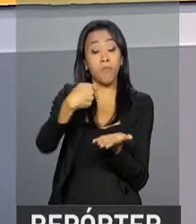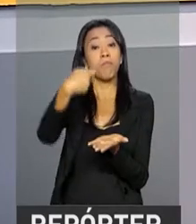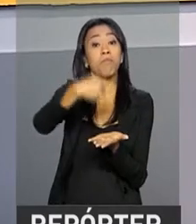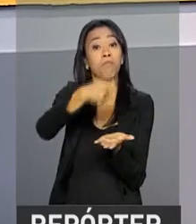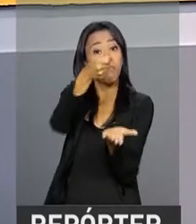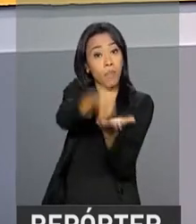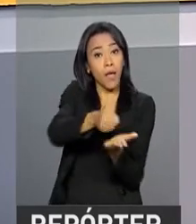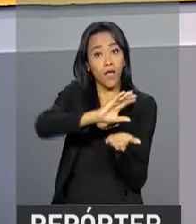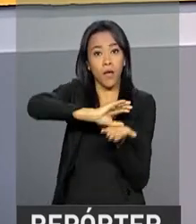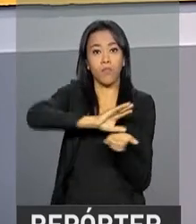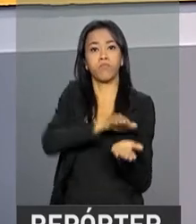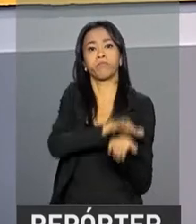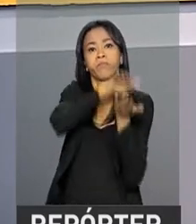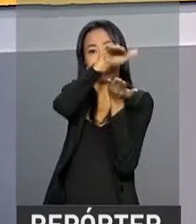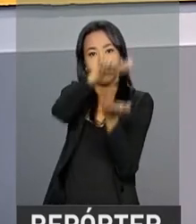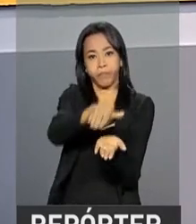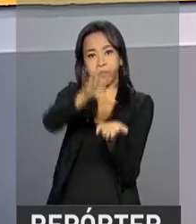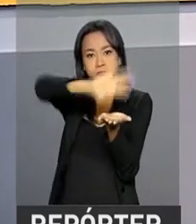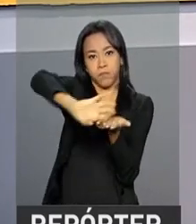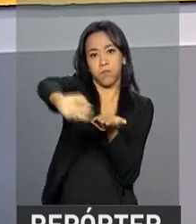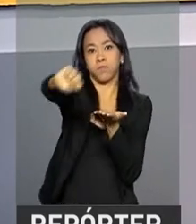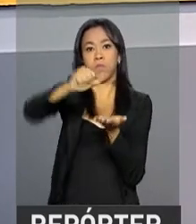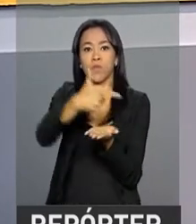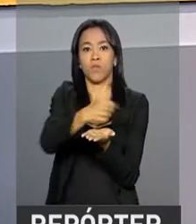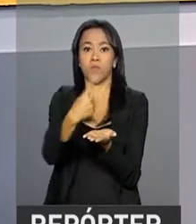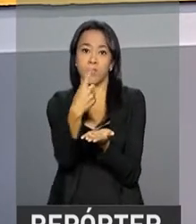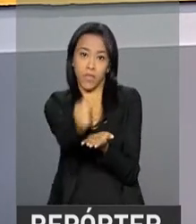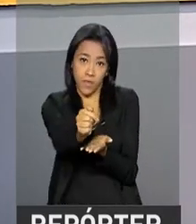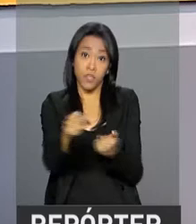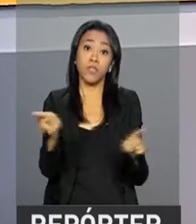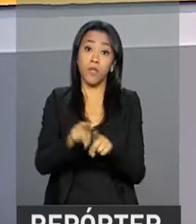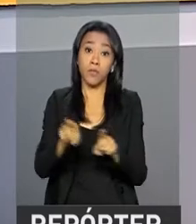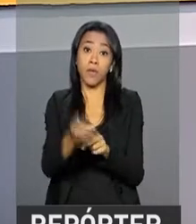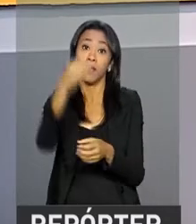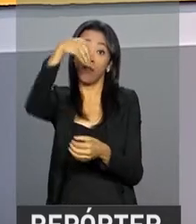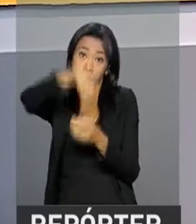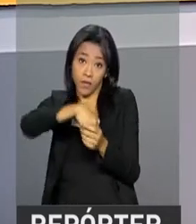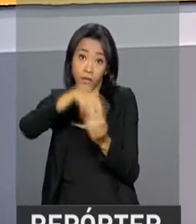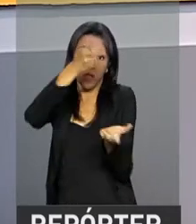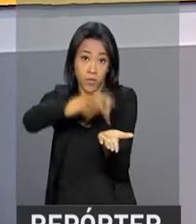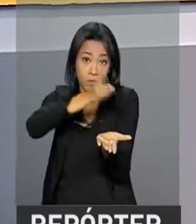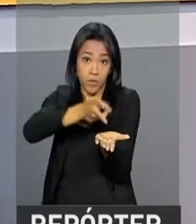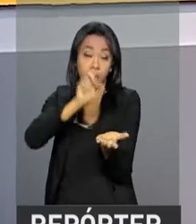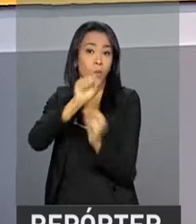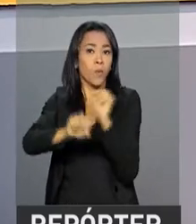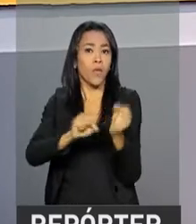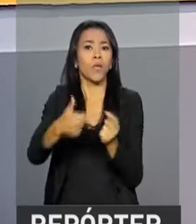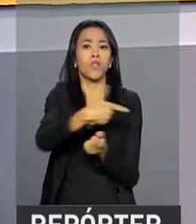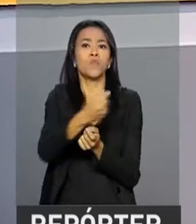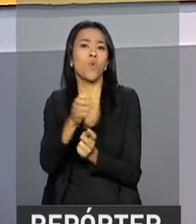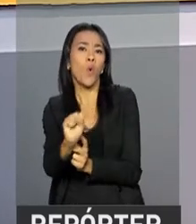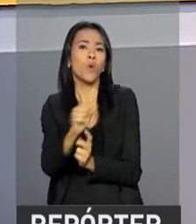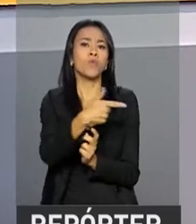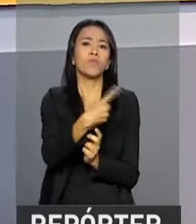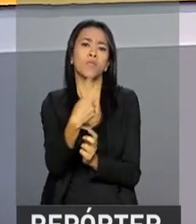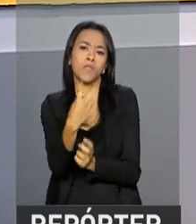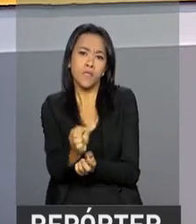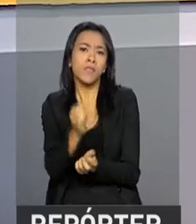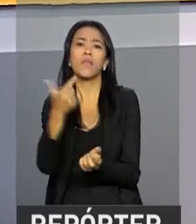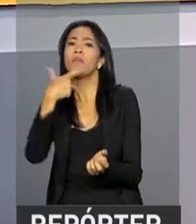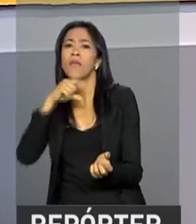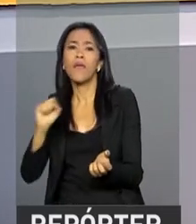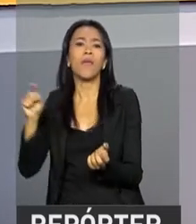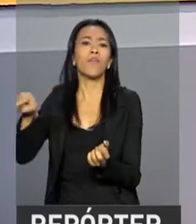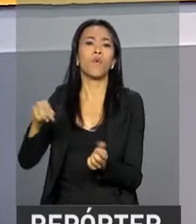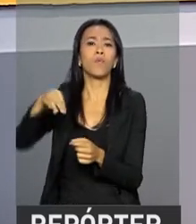renda 2017 também estão no lote restituições de 2008 a 2016 que ficaram na malha fina e foram